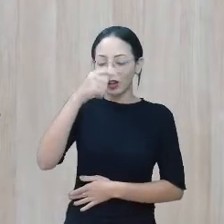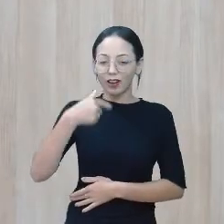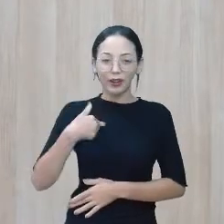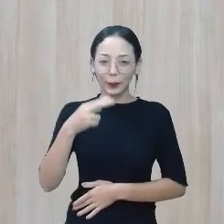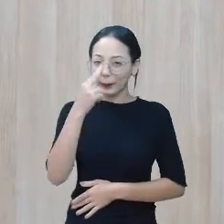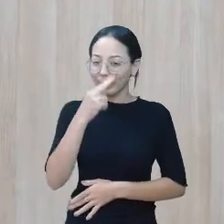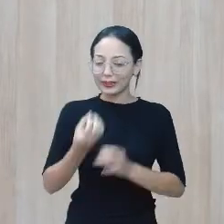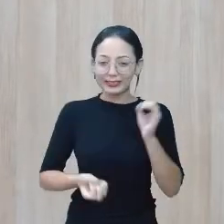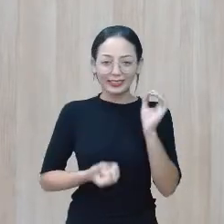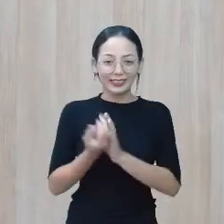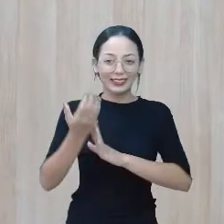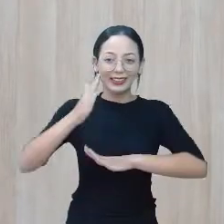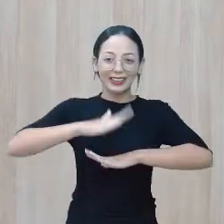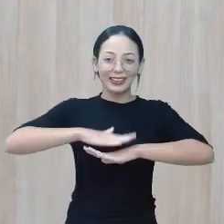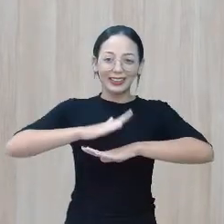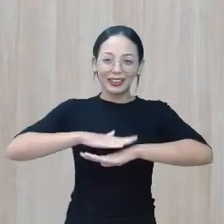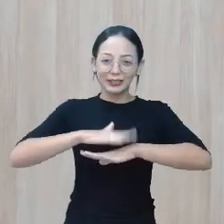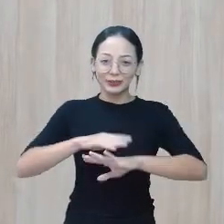para vocês, não garanto